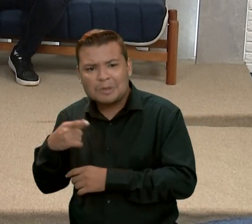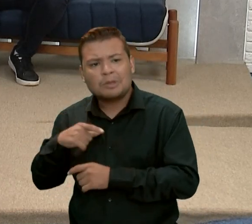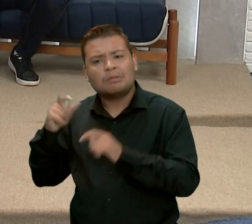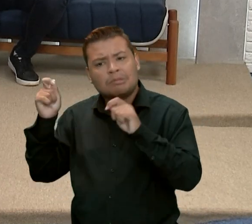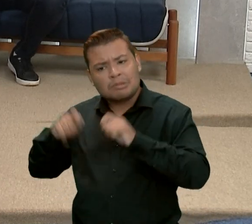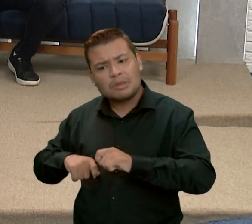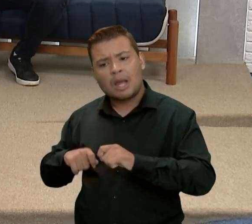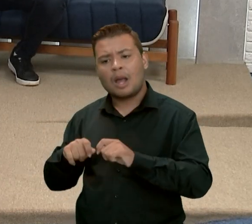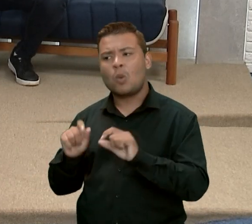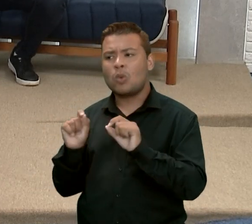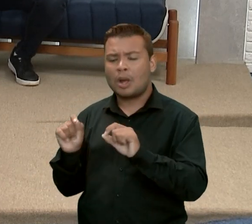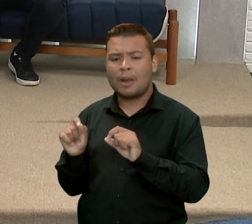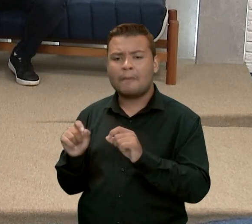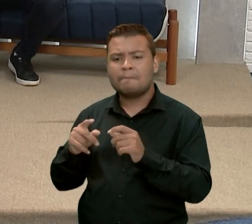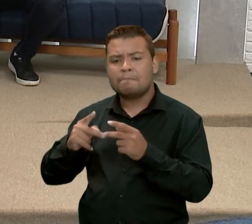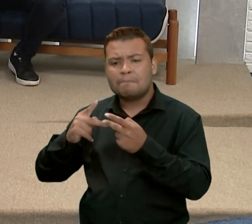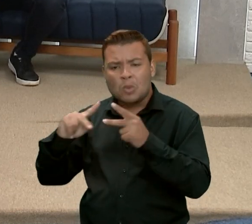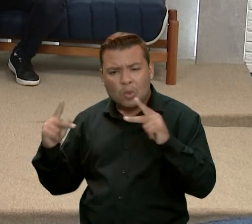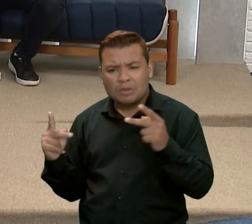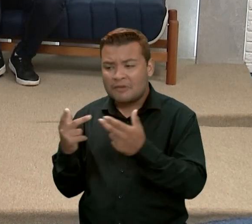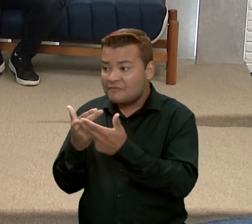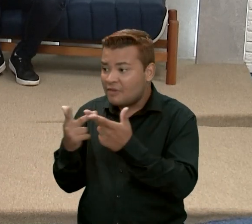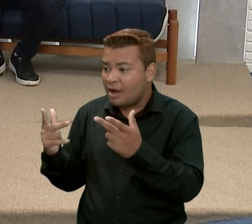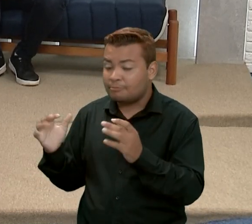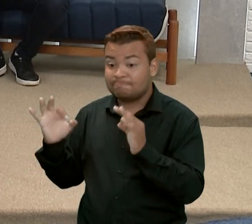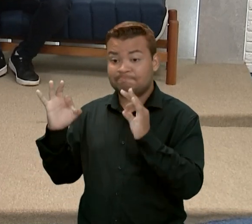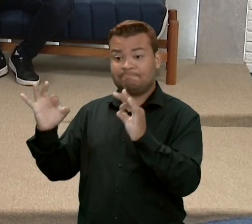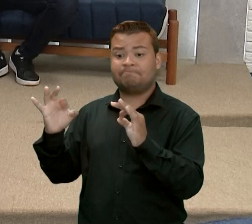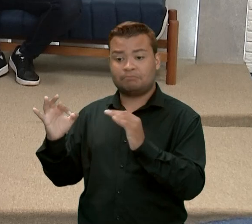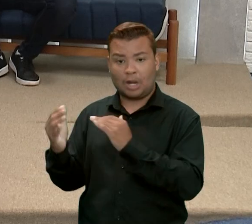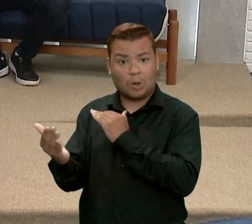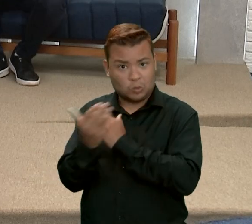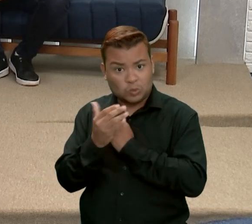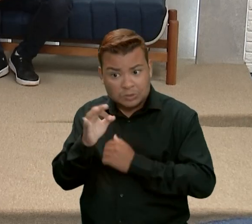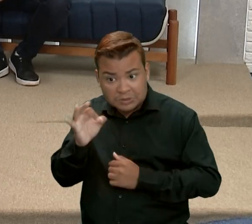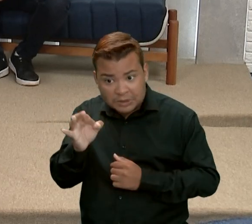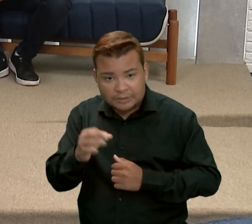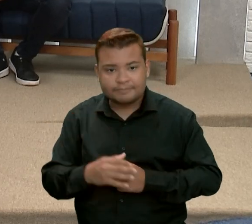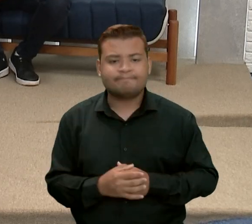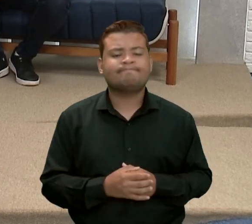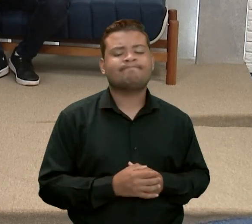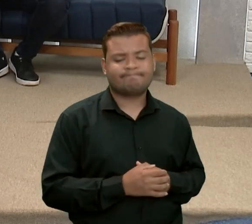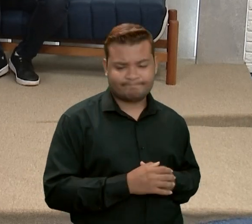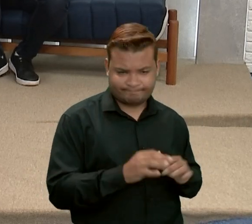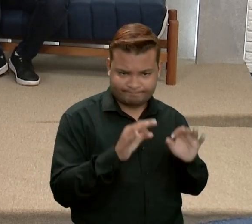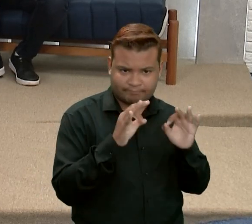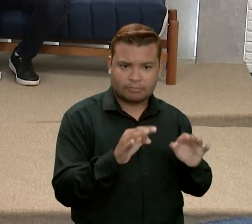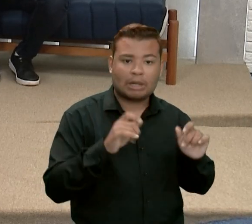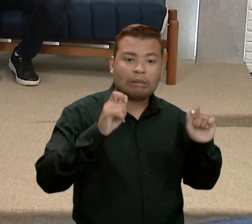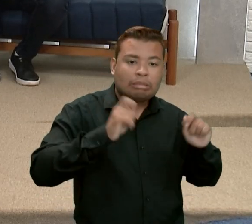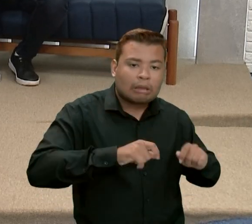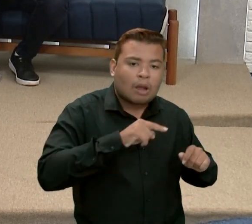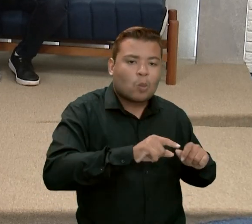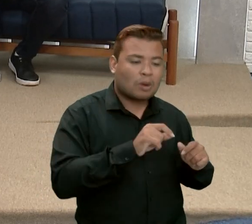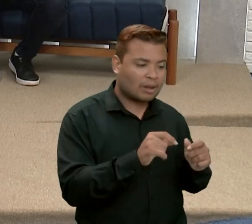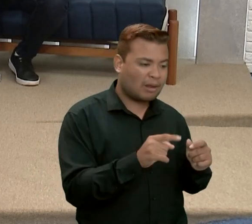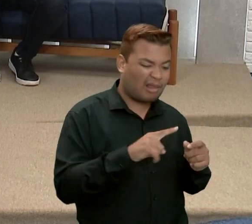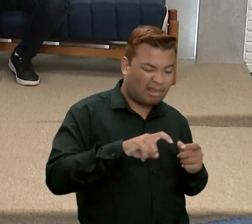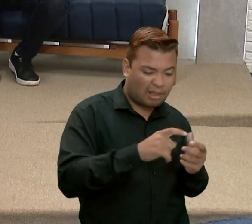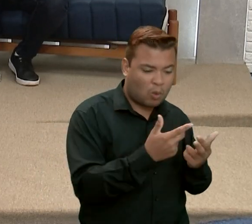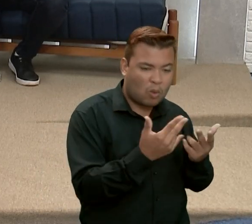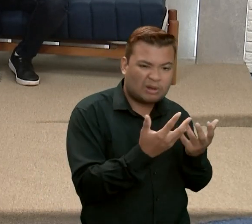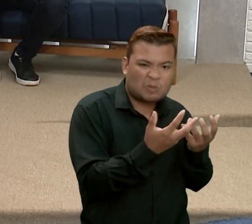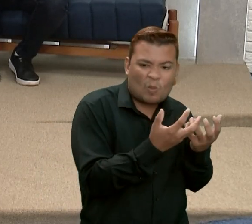ricos em nutrientes que a gente necessita tanto, né? Com certeza. Então eles podem ser desidratados, né? Então eles estão